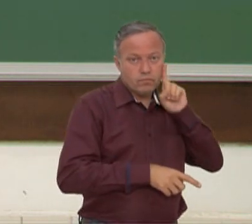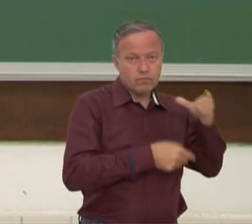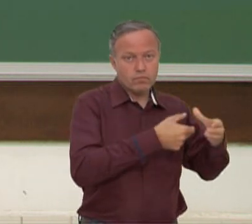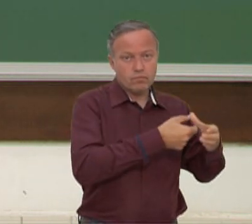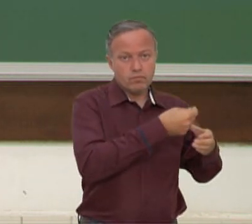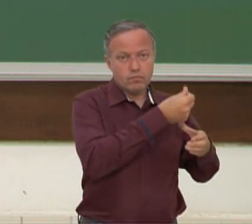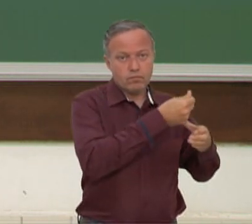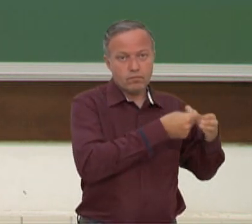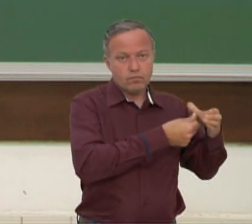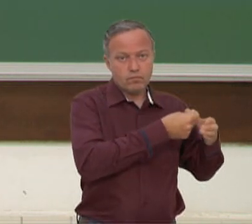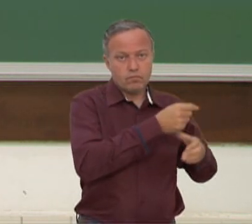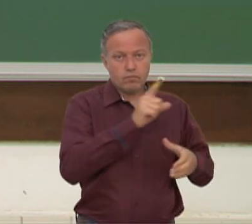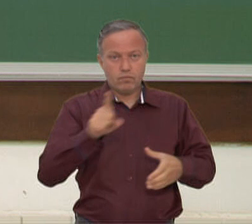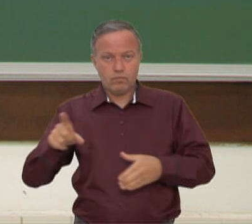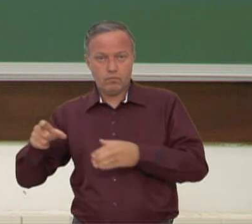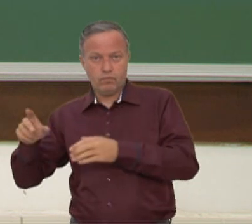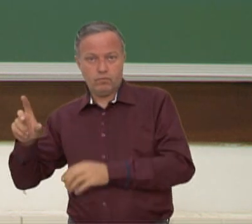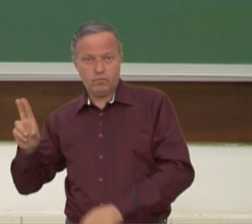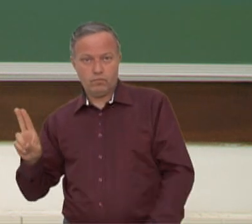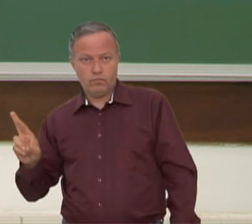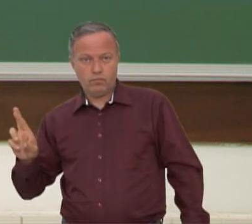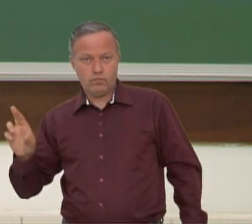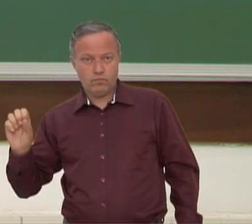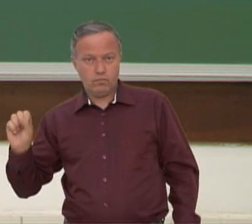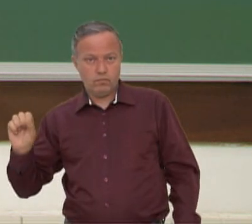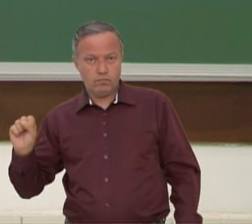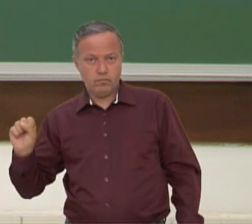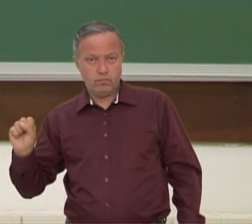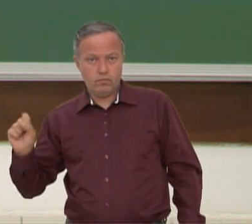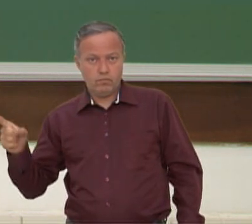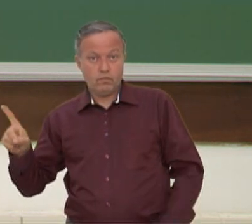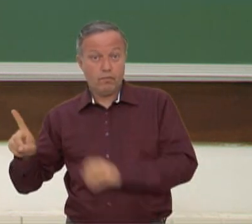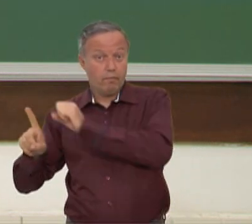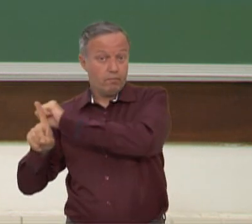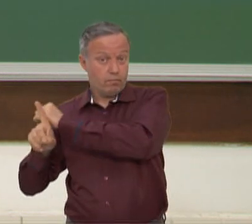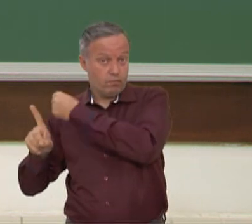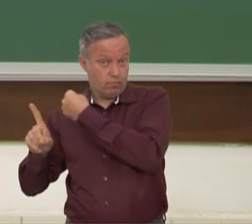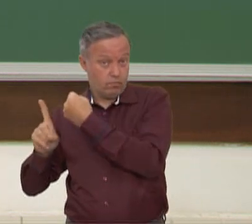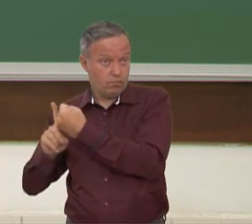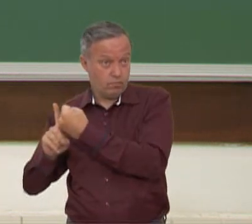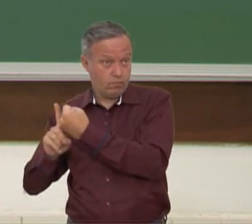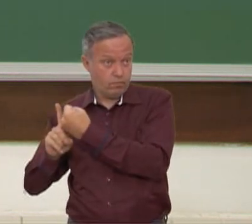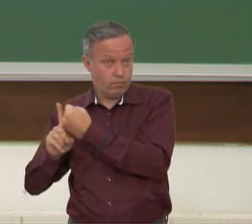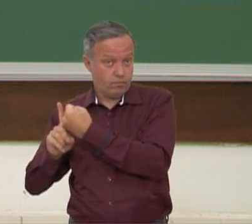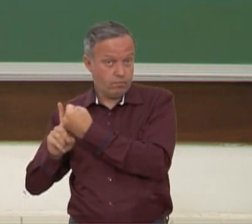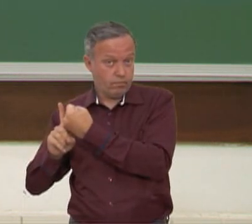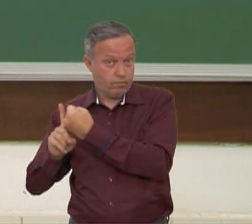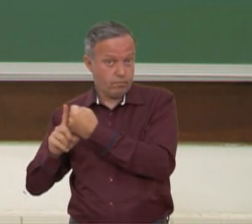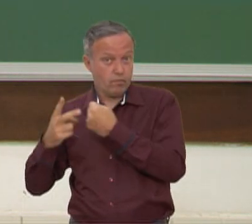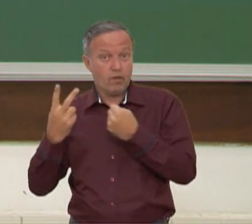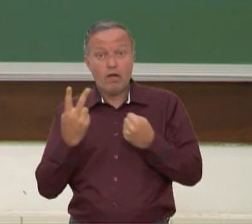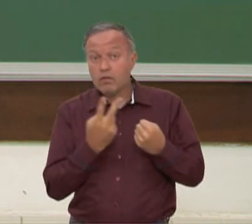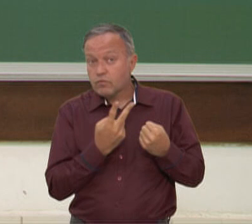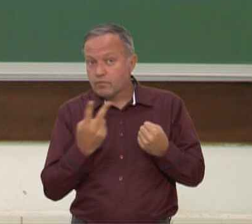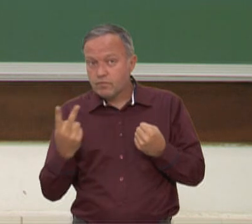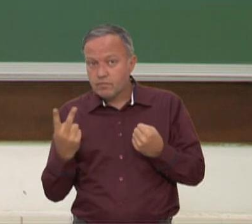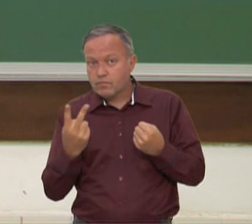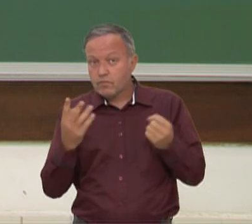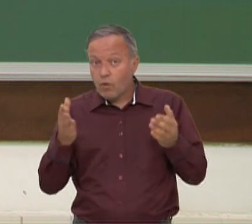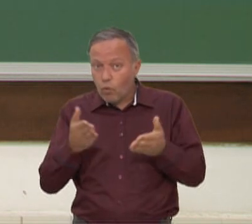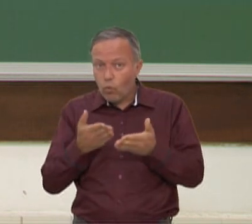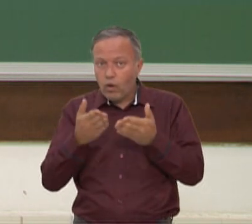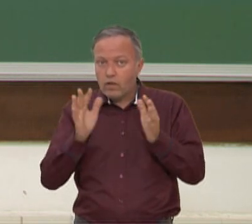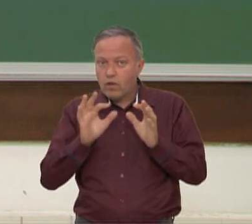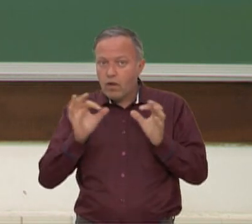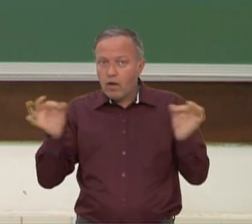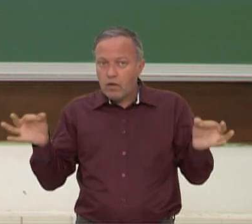Estados Unidos. Então, eu tinha o mundo dividido em dois polos de influência, certo? A partir do fim da Guerra